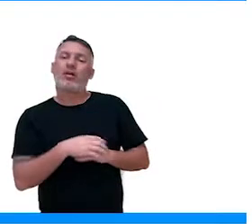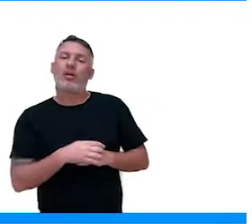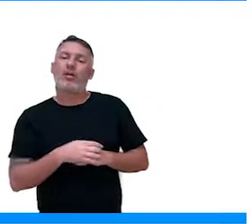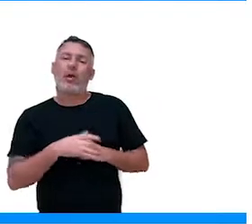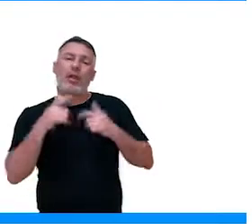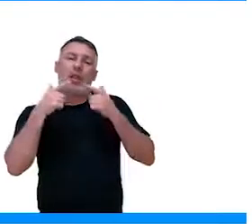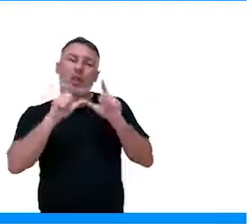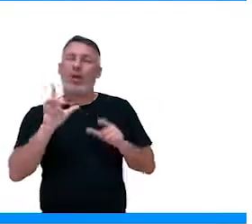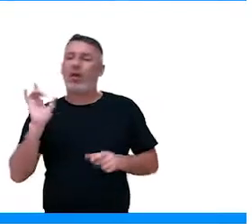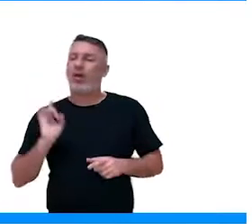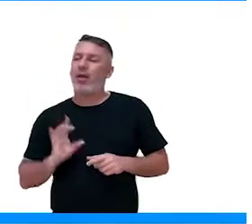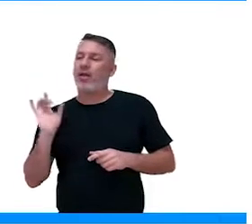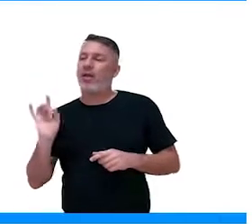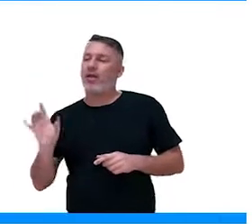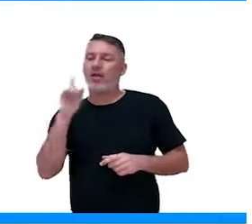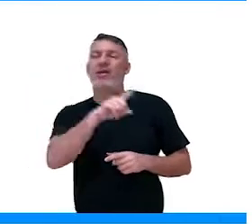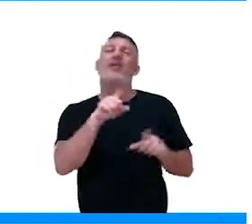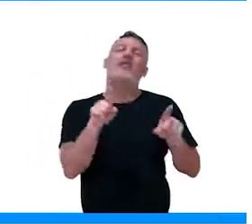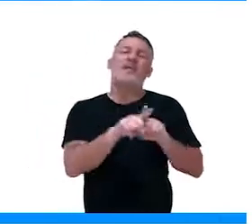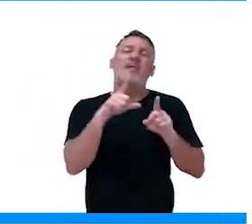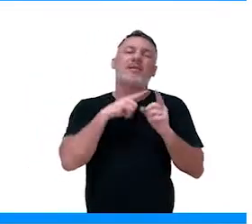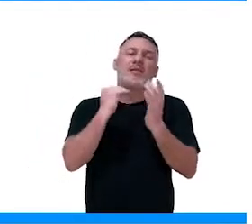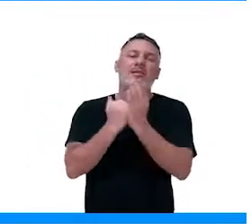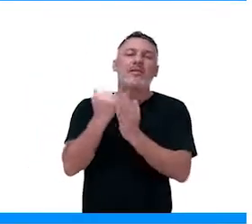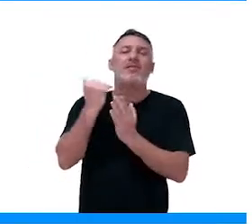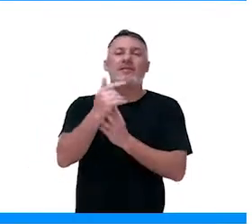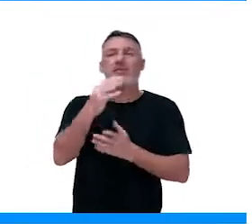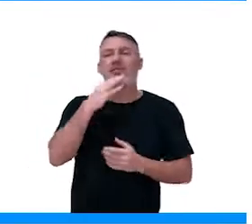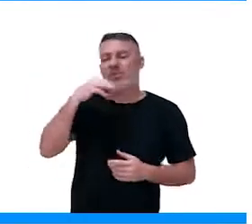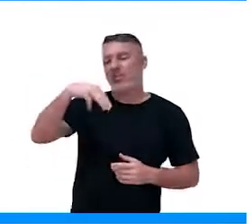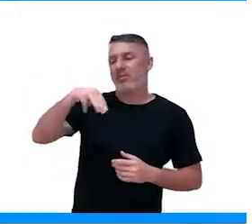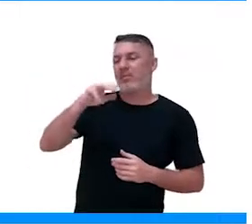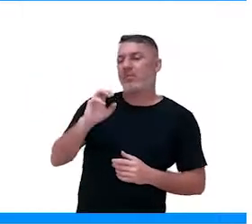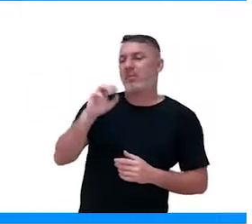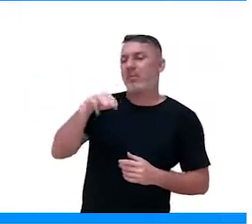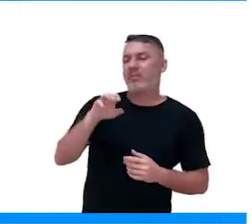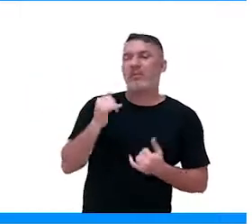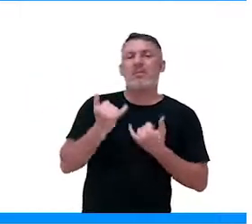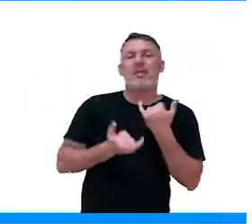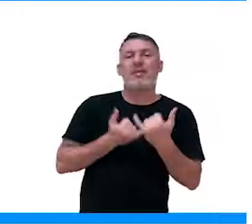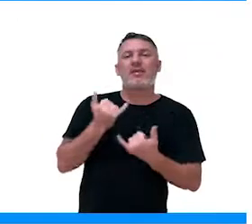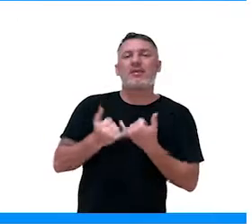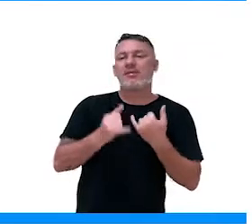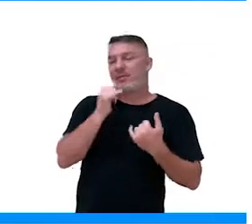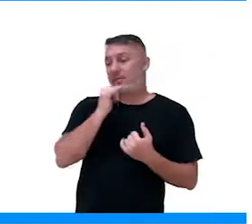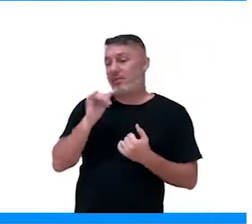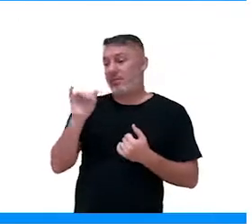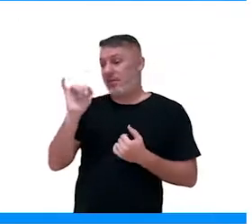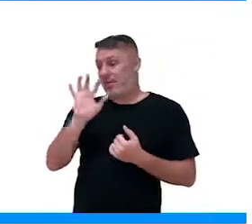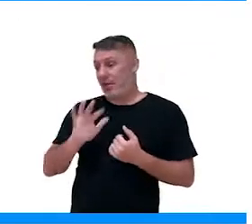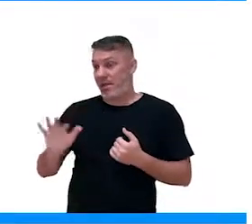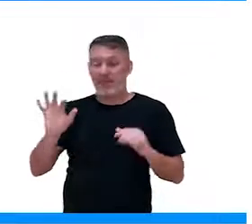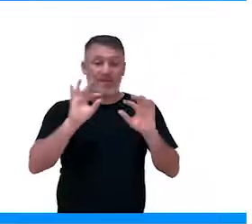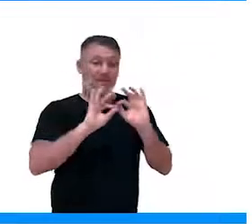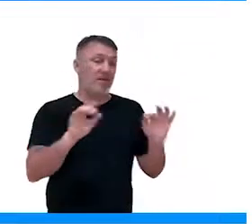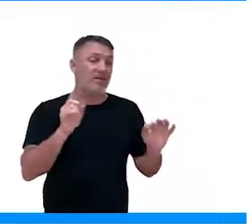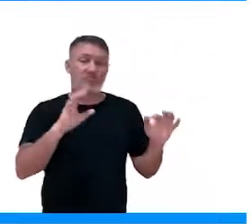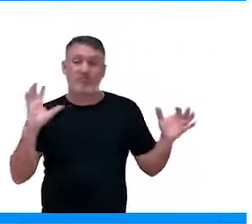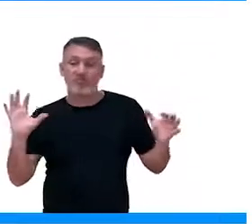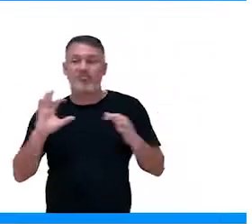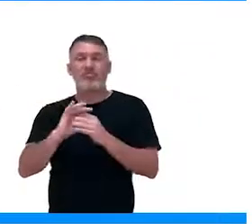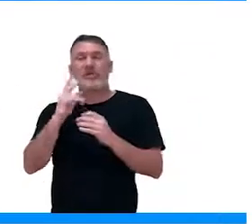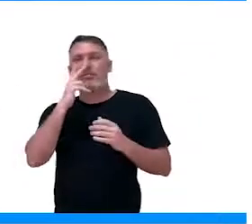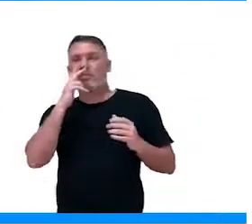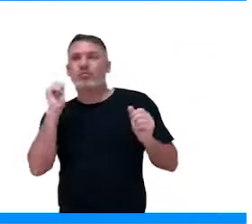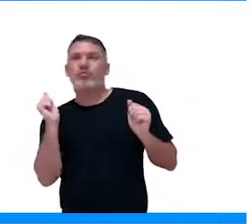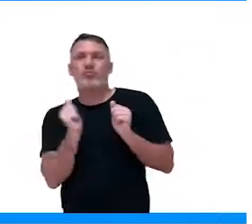linguagem traz tem muito também do meme, né? O que é o meme? É uma imagem que não está associada à frase, mas a gente cria